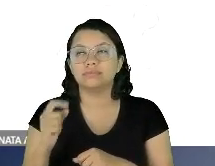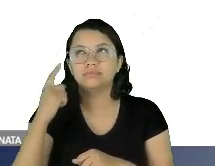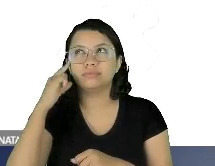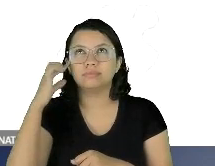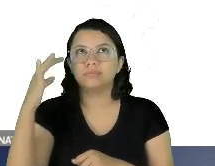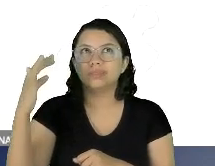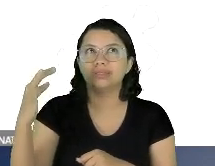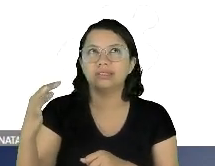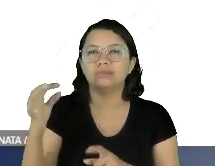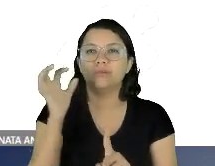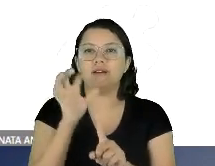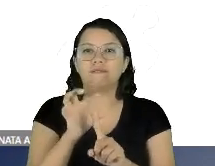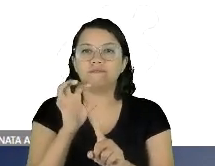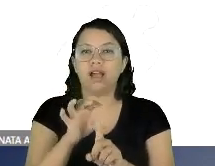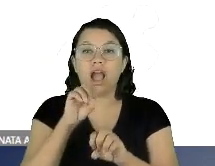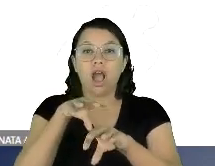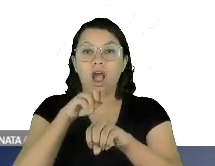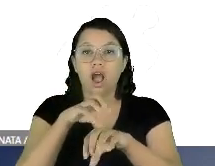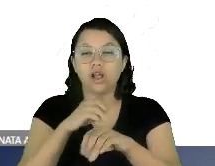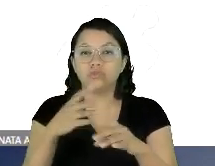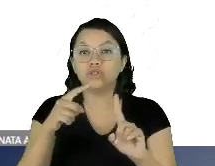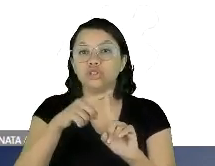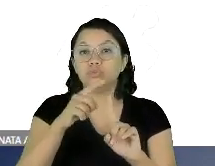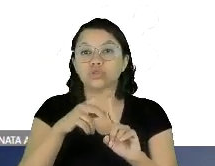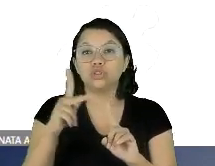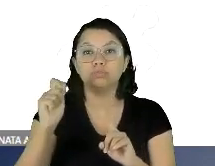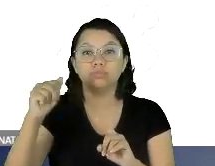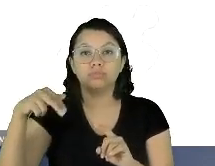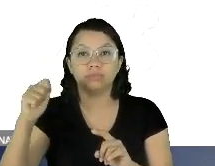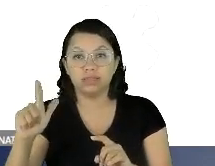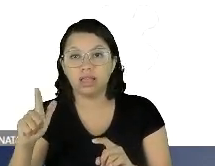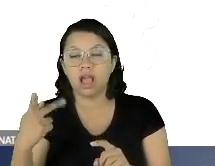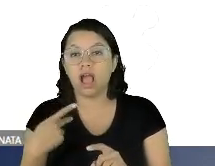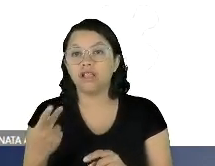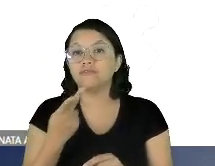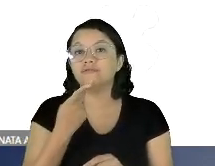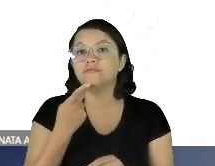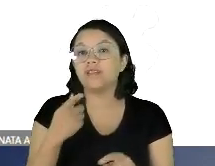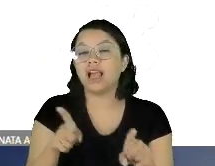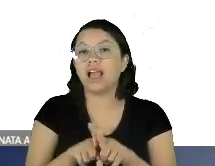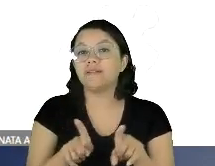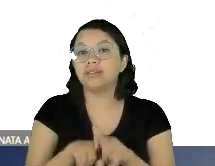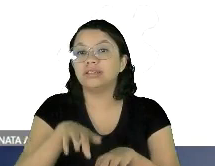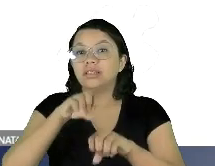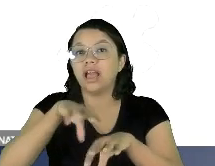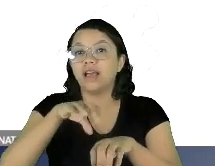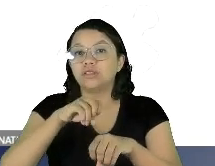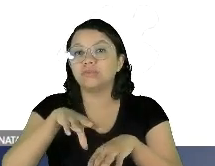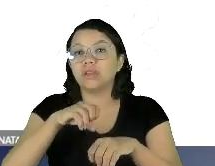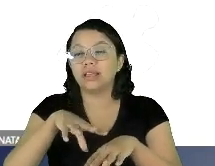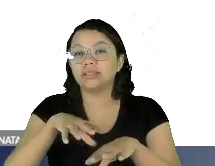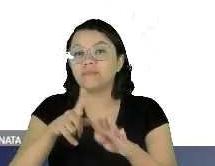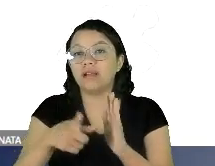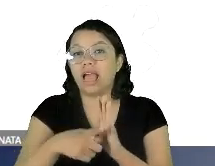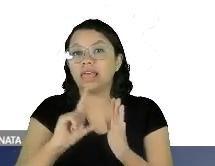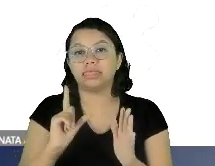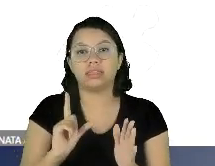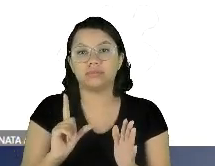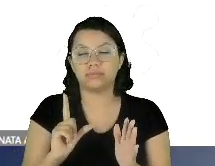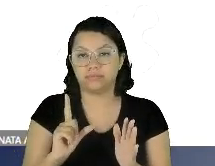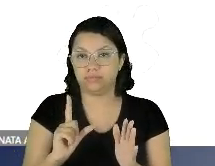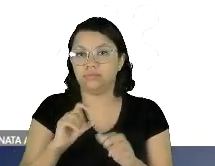no efeito educativo de um tipo penal, a gente fale da educação anterior,